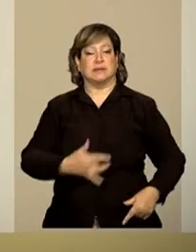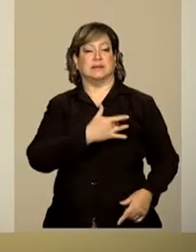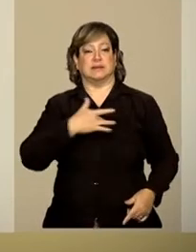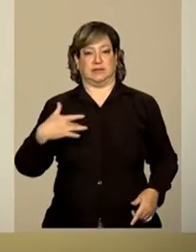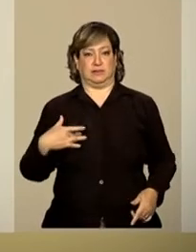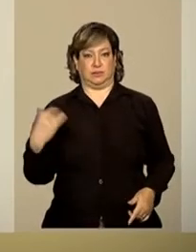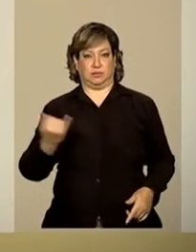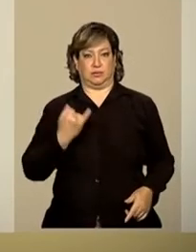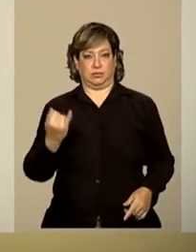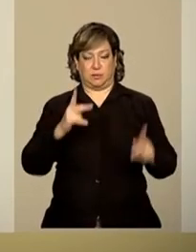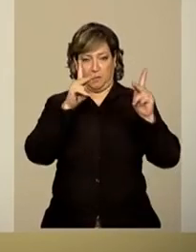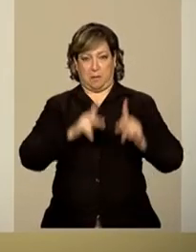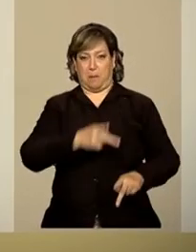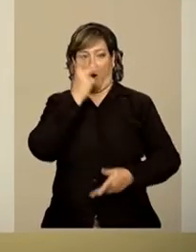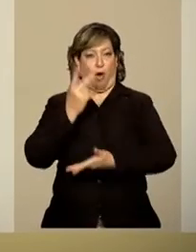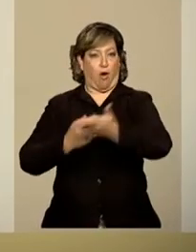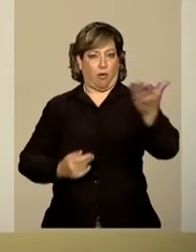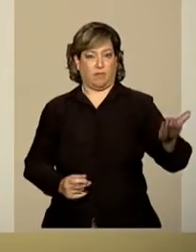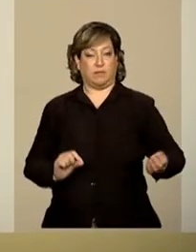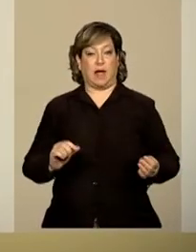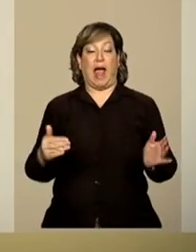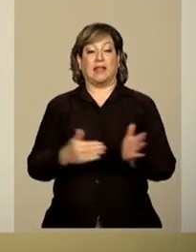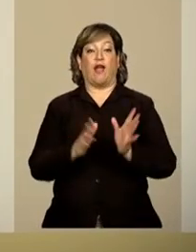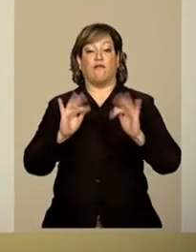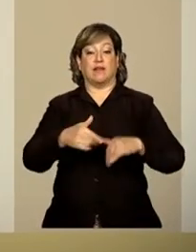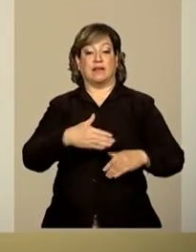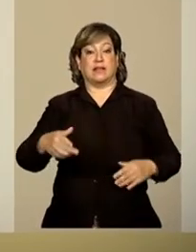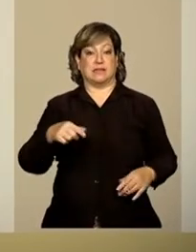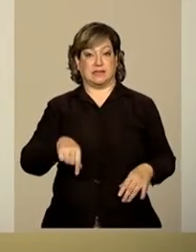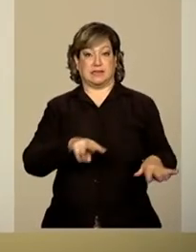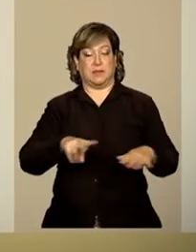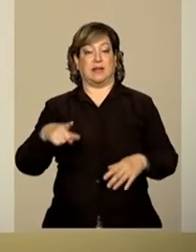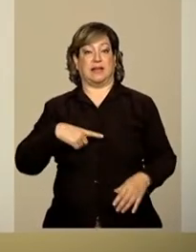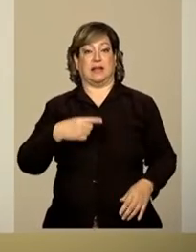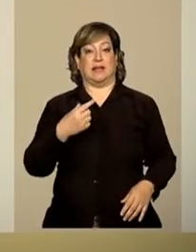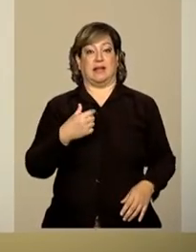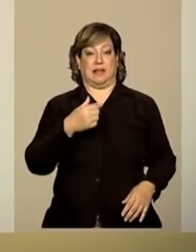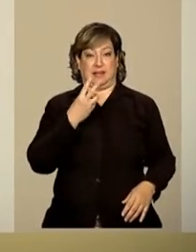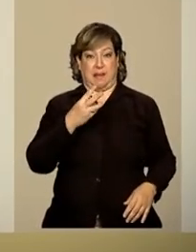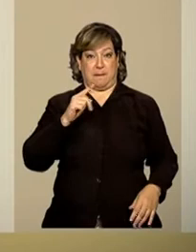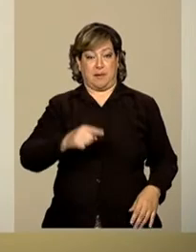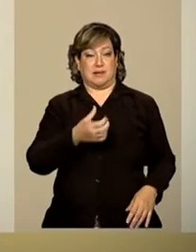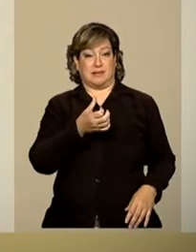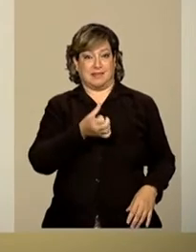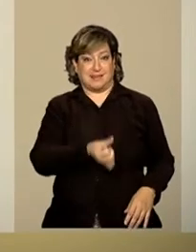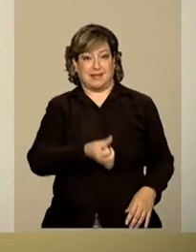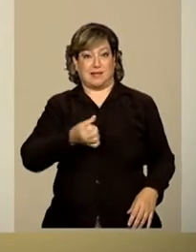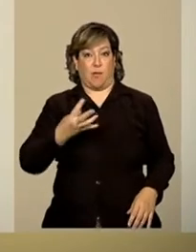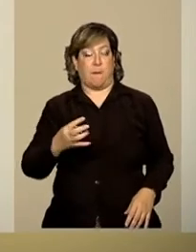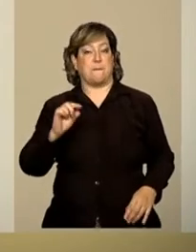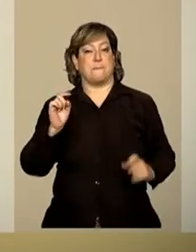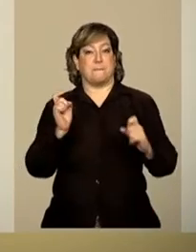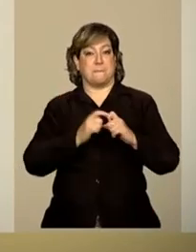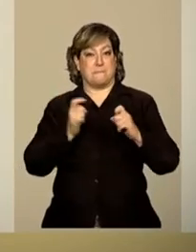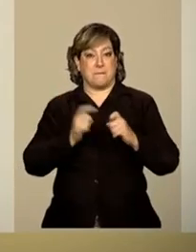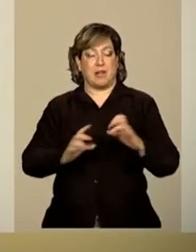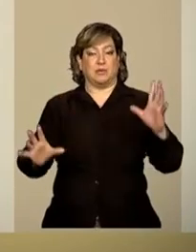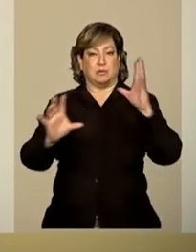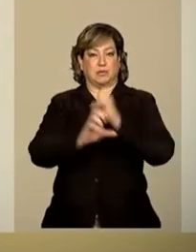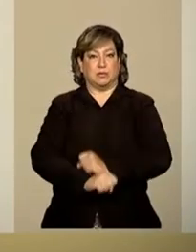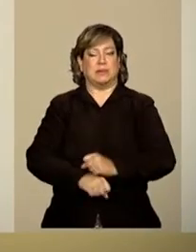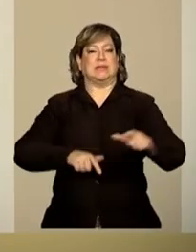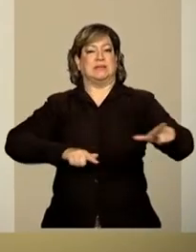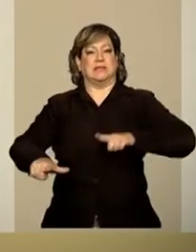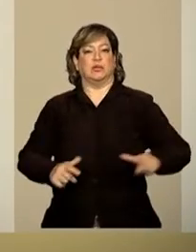o final dessa semana Luciano nós vamos ter 3664 médicos atuando